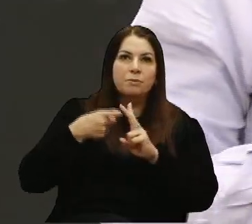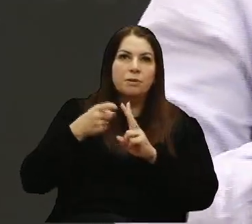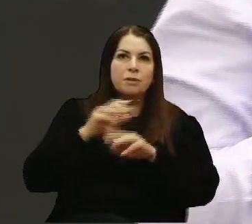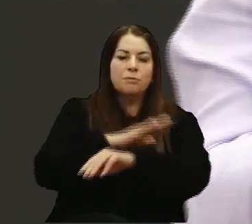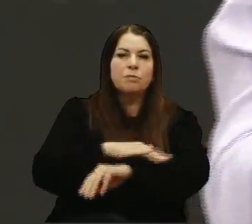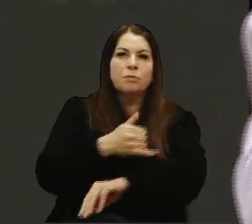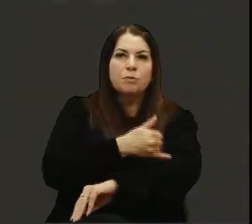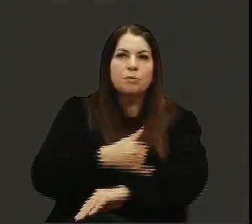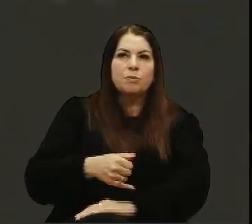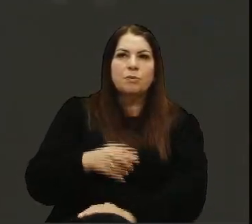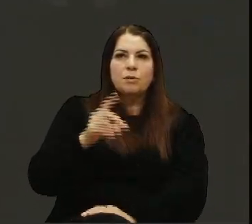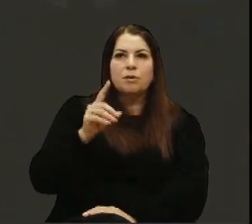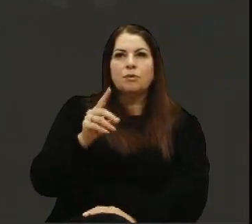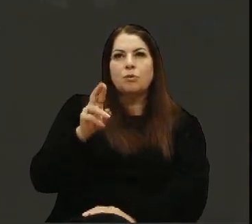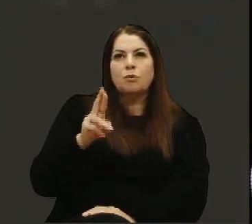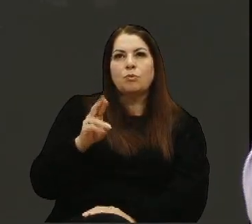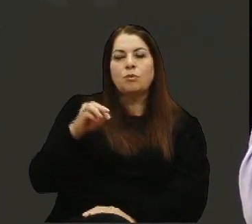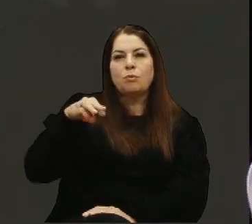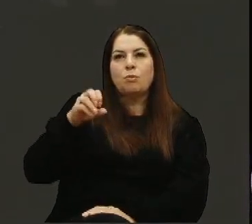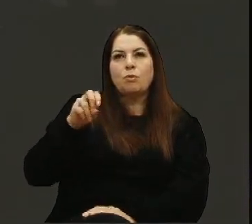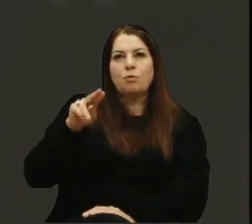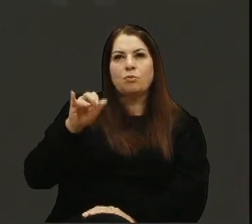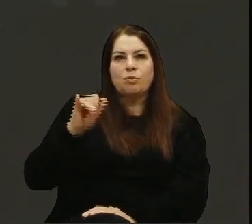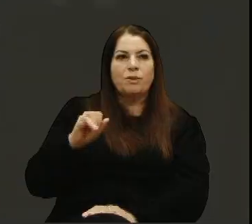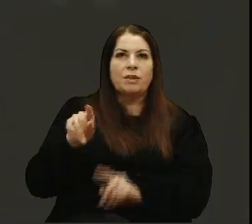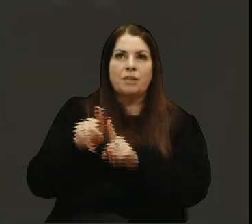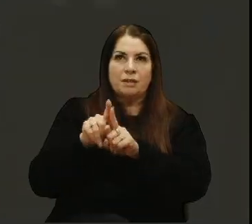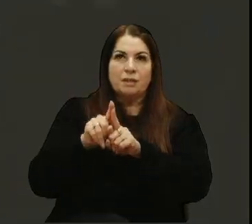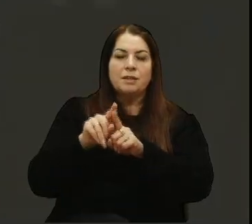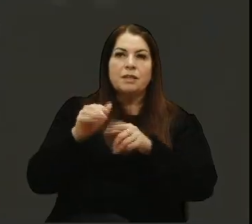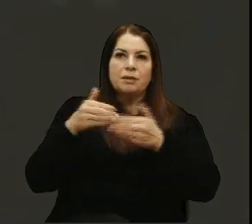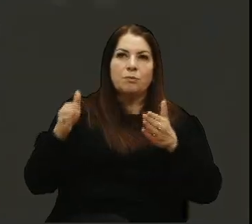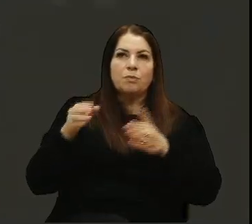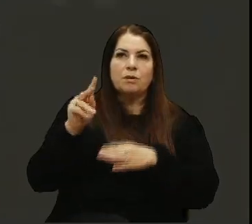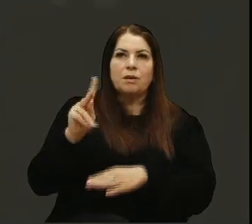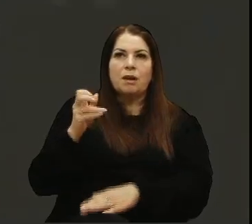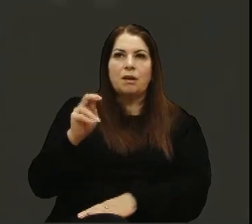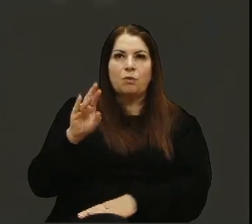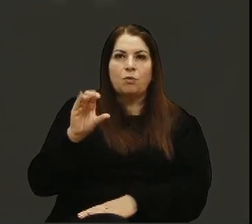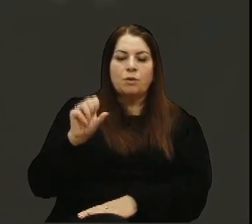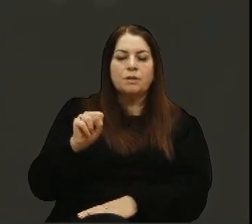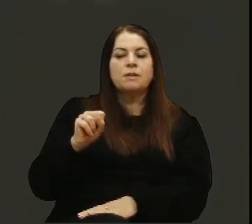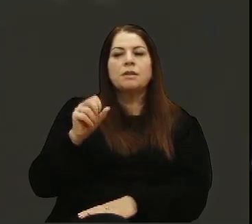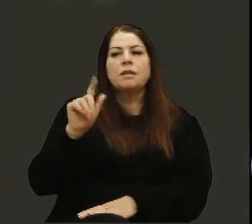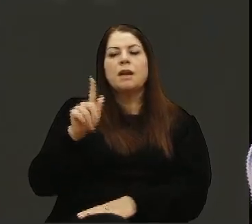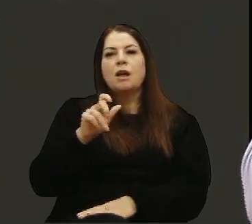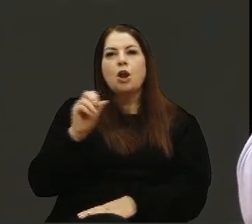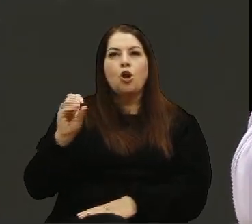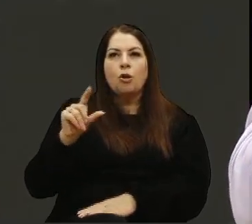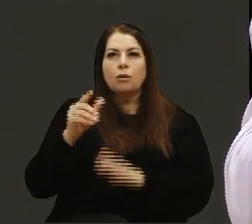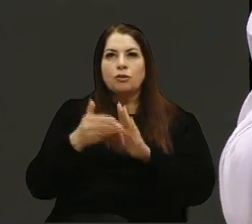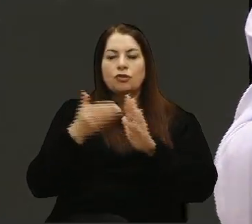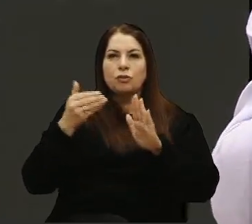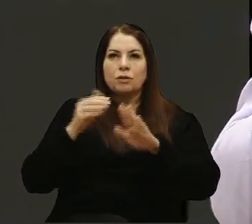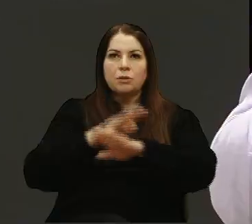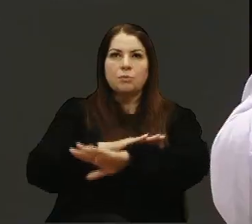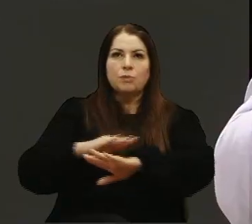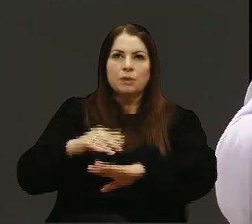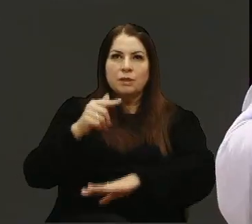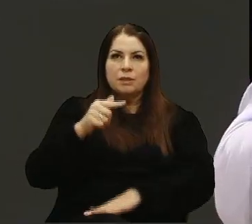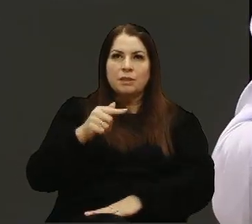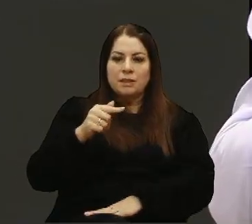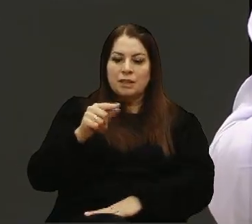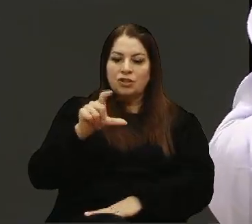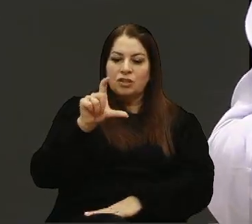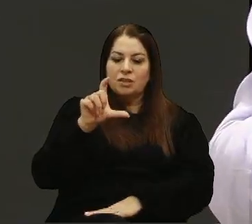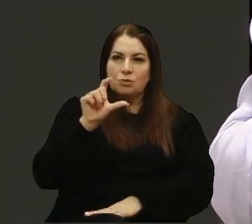a rua Dr. Montauri, que abriu 2 vezes a rua Hércules Galó e que arrancou uma camada de 7 centímetros